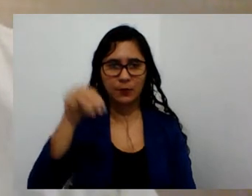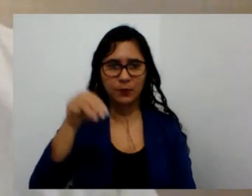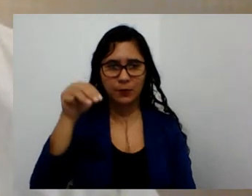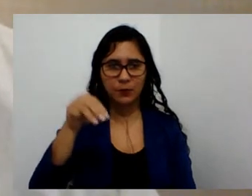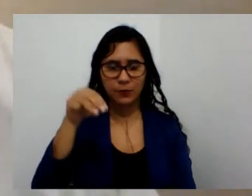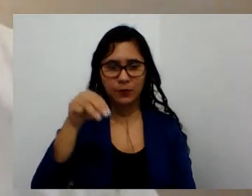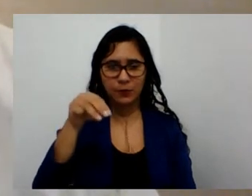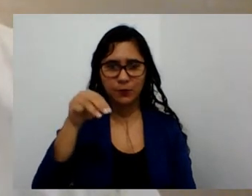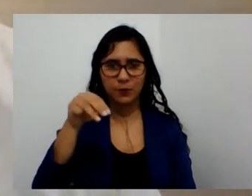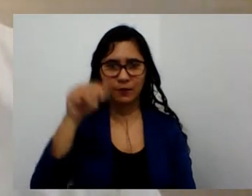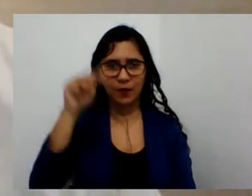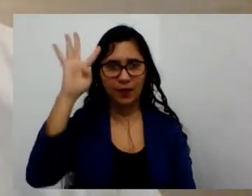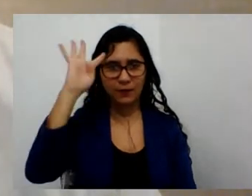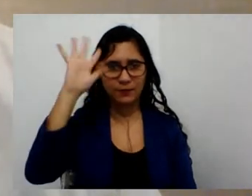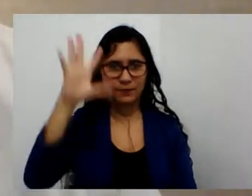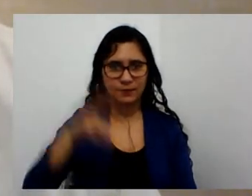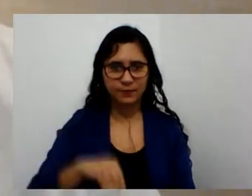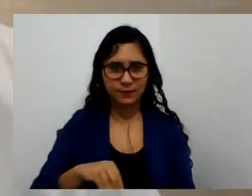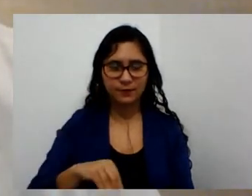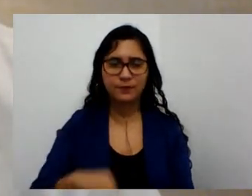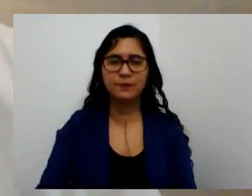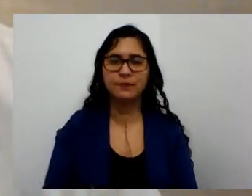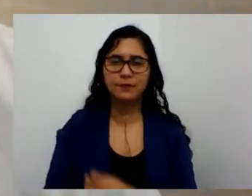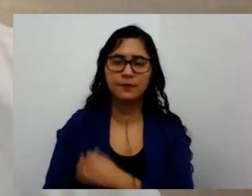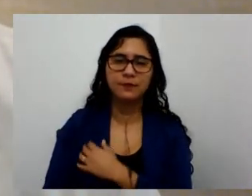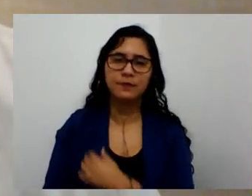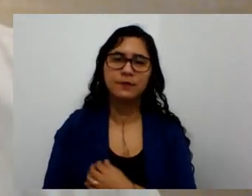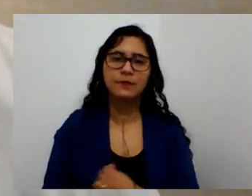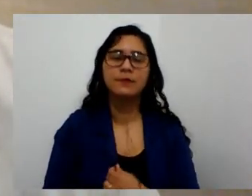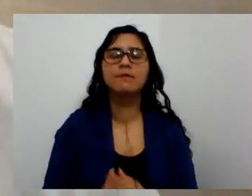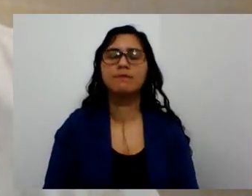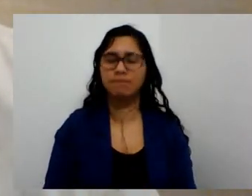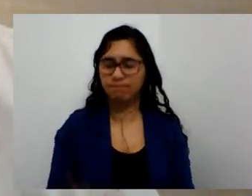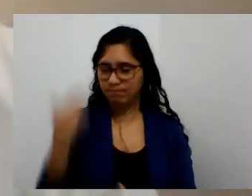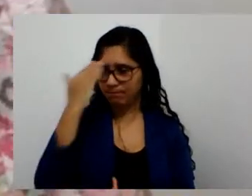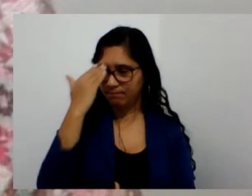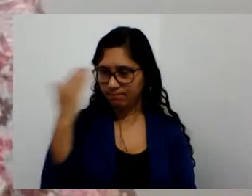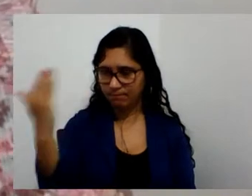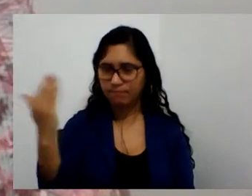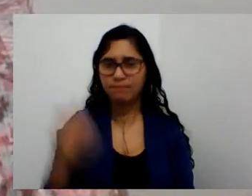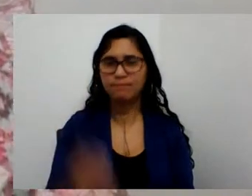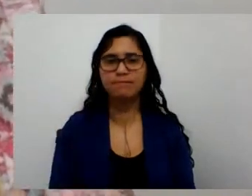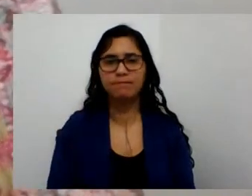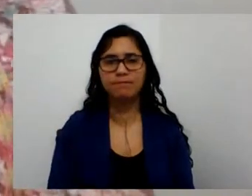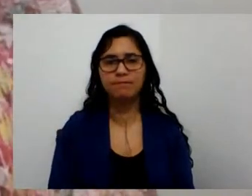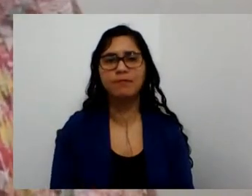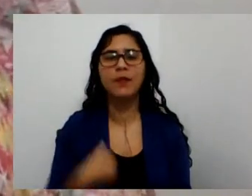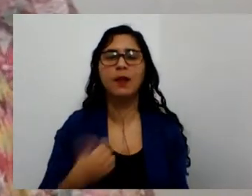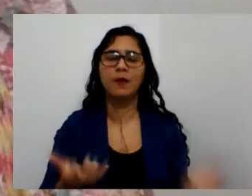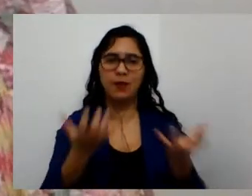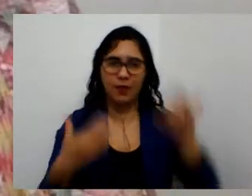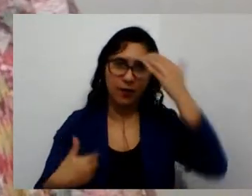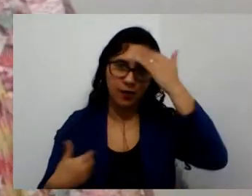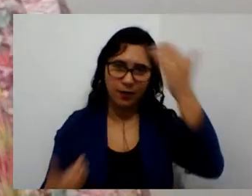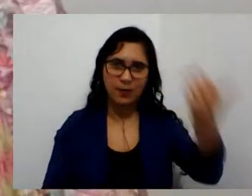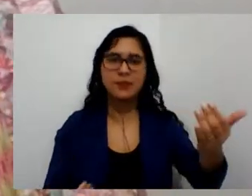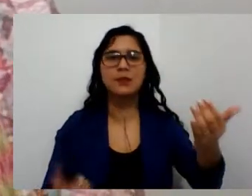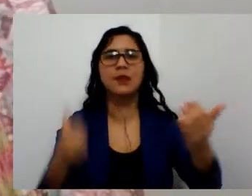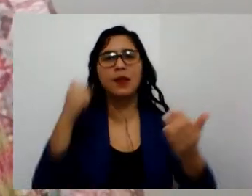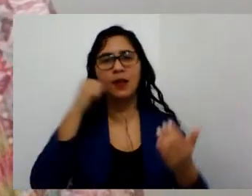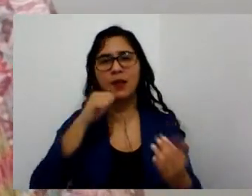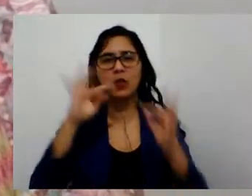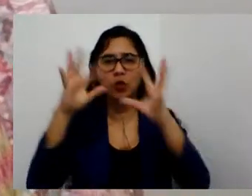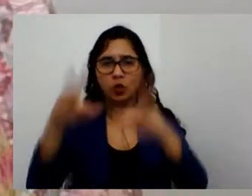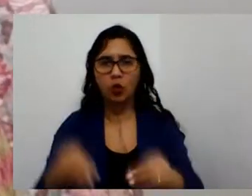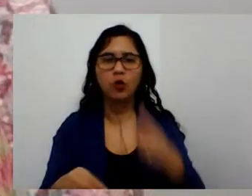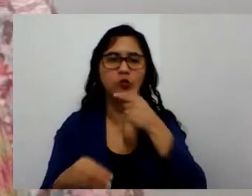considerações finais. Ok, obrigado. Gostaria de agradecer a todas e a todos os